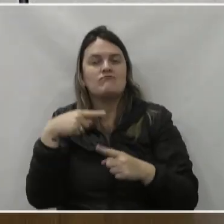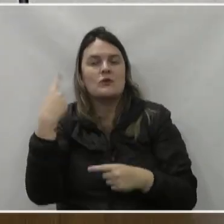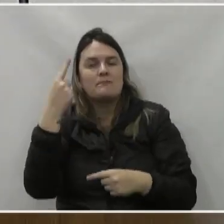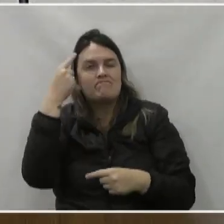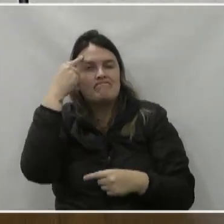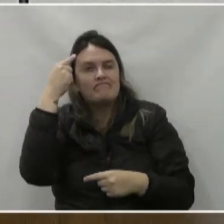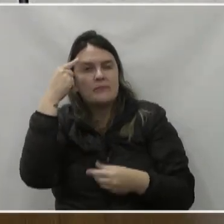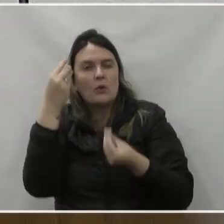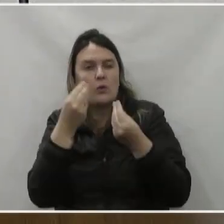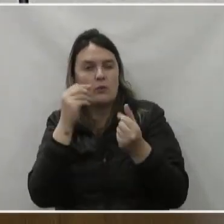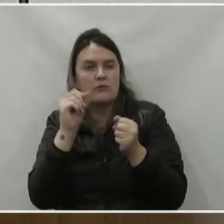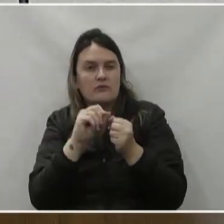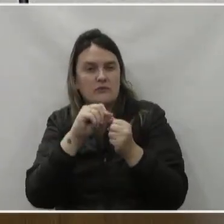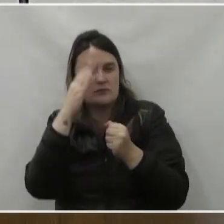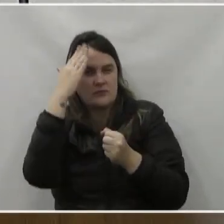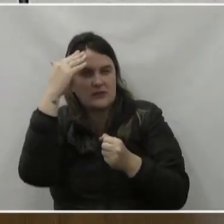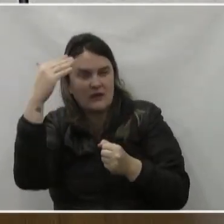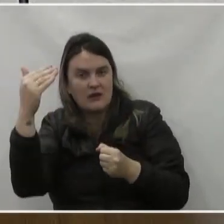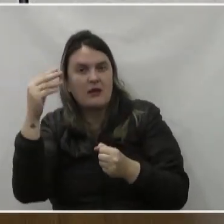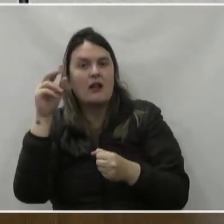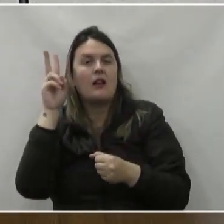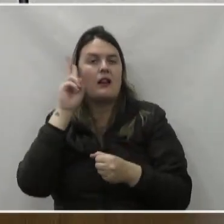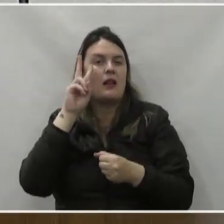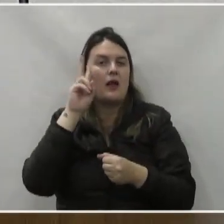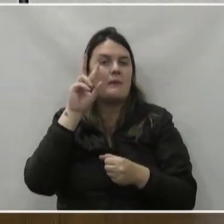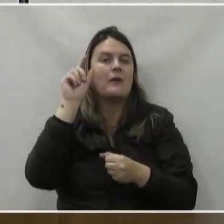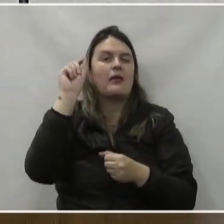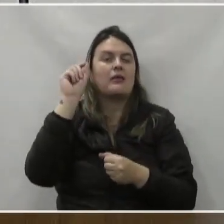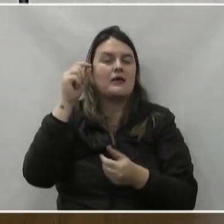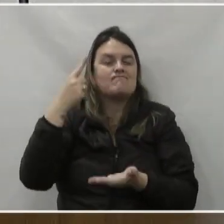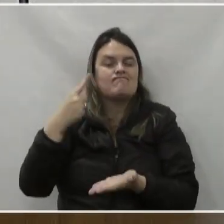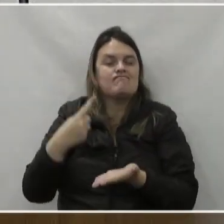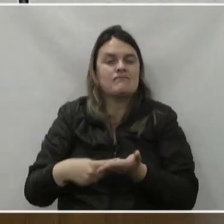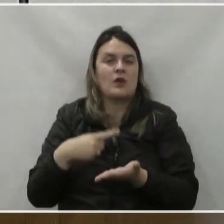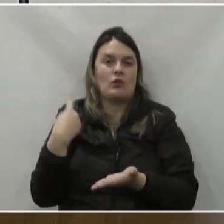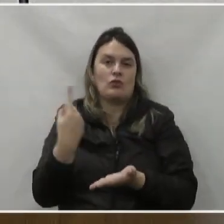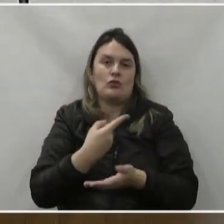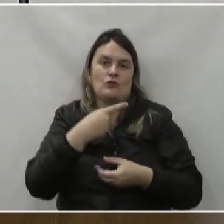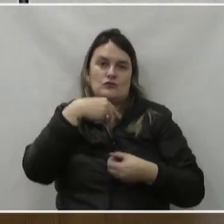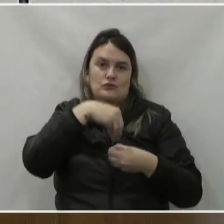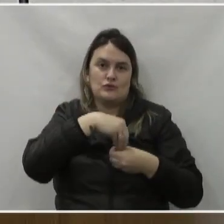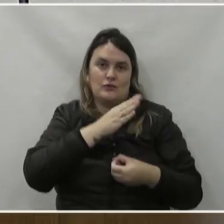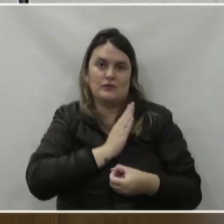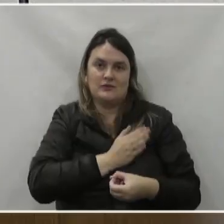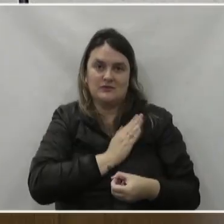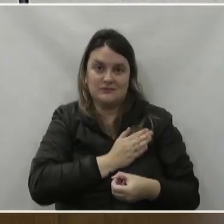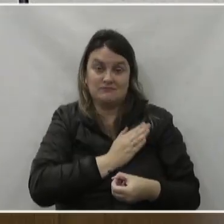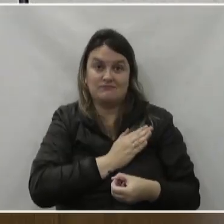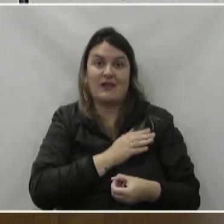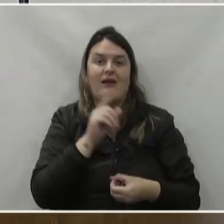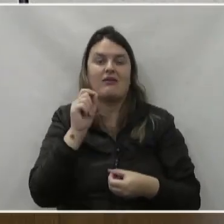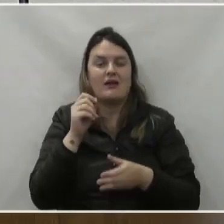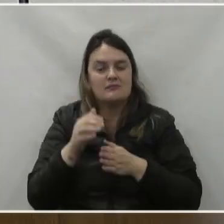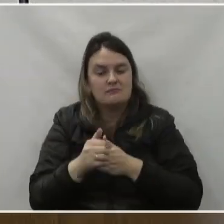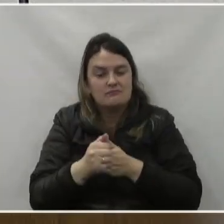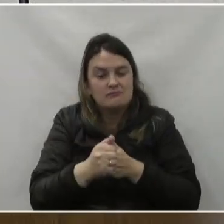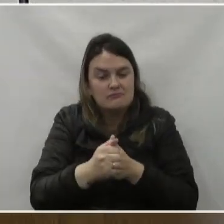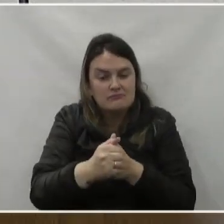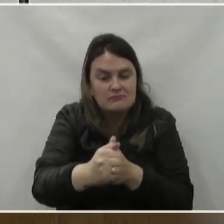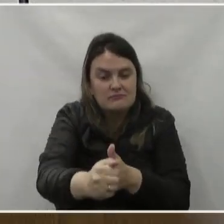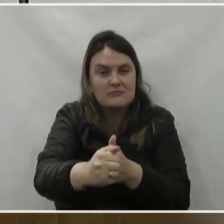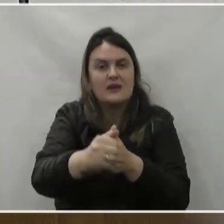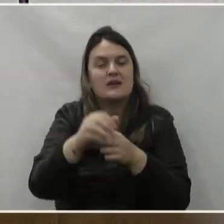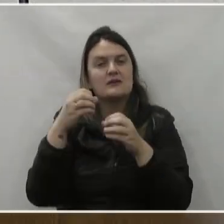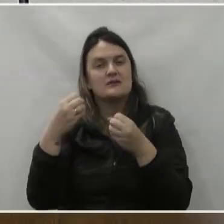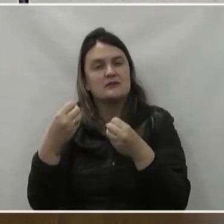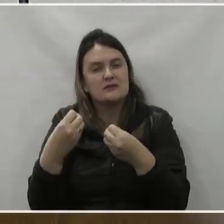esta homenagem, lembramos daqueles que ficaram marcados em nossos corações, que nos conduziram pelas suas